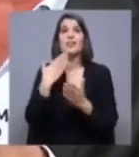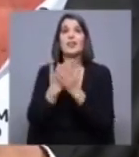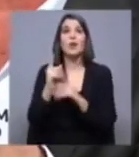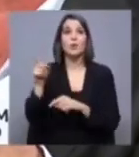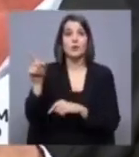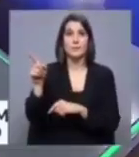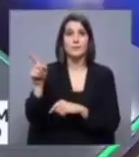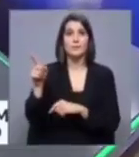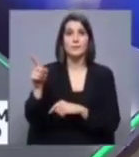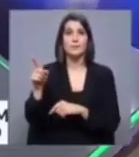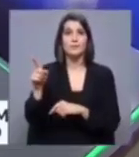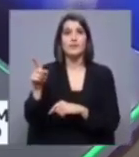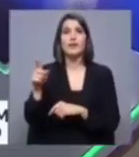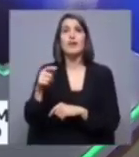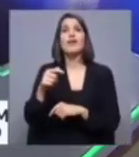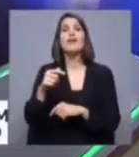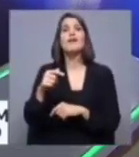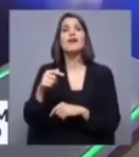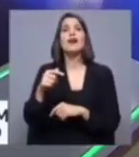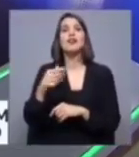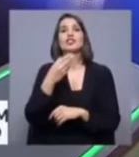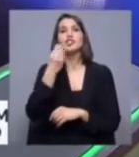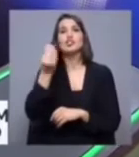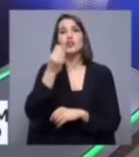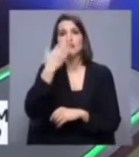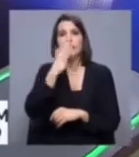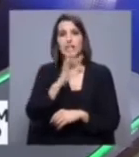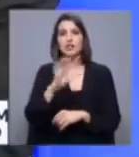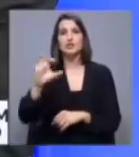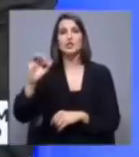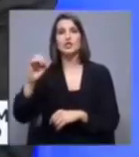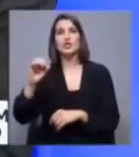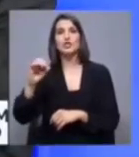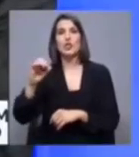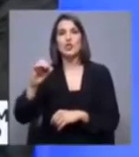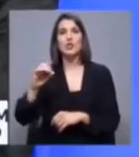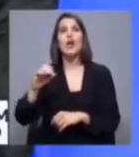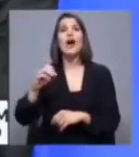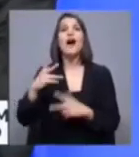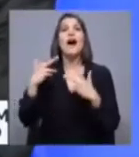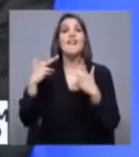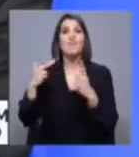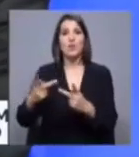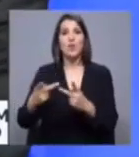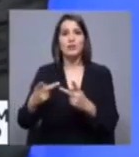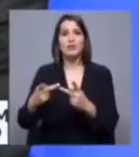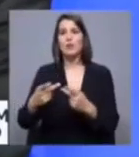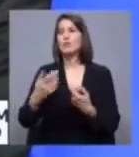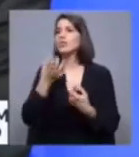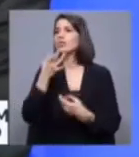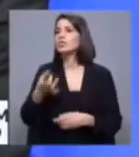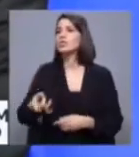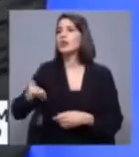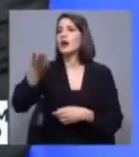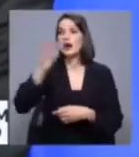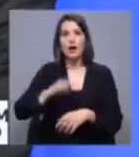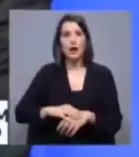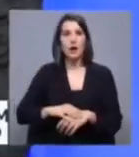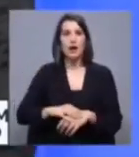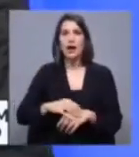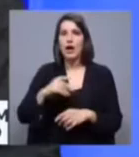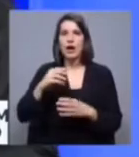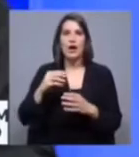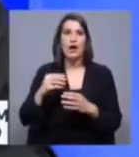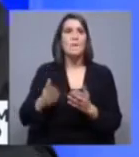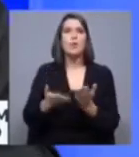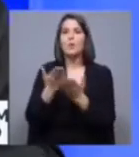este. Descriminalizava a violação de jovens entre os 14 e os 18 anos. Já foi explicado. Foi de tal maneira mal feita que nem foi admitida. Portanto, nem chegou.